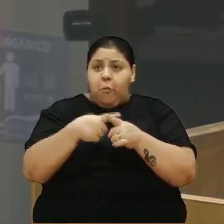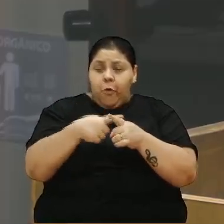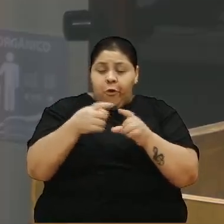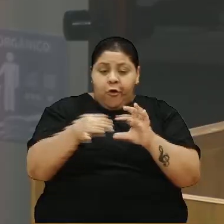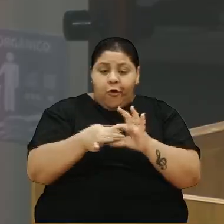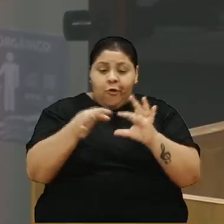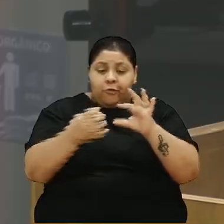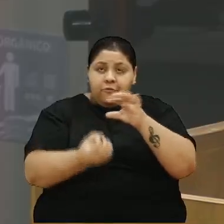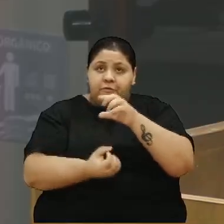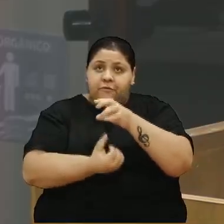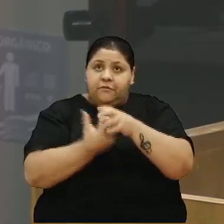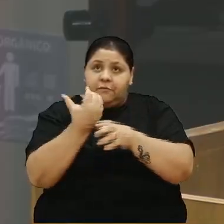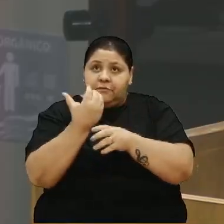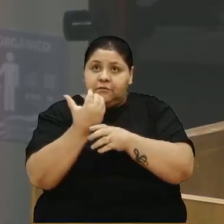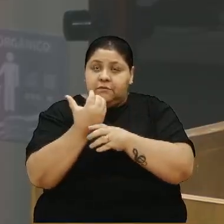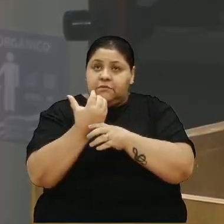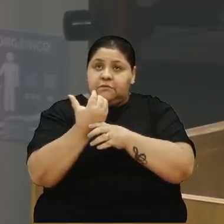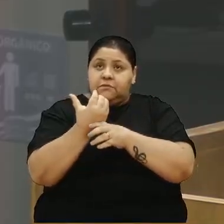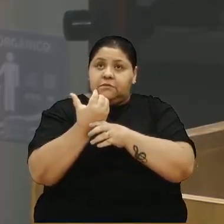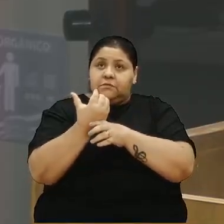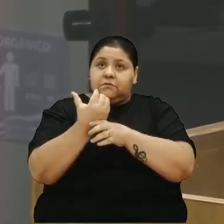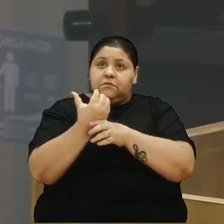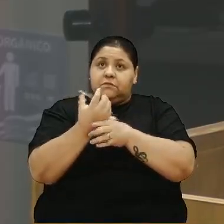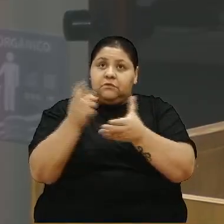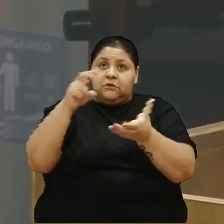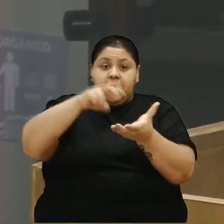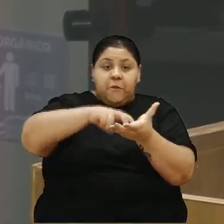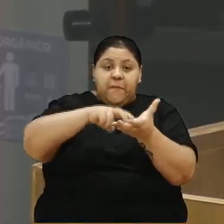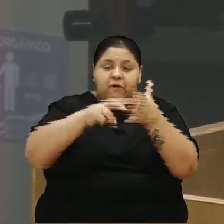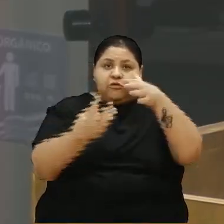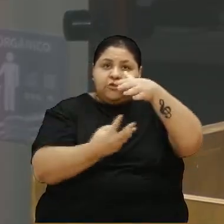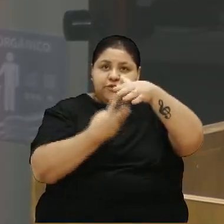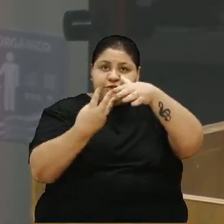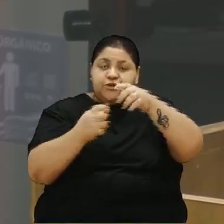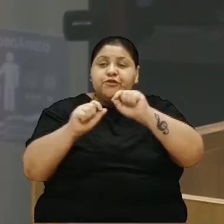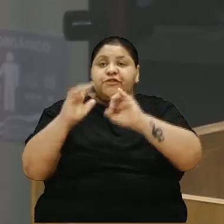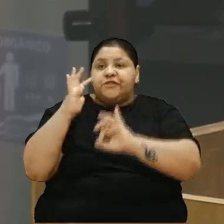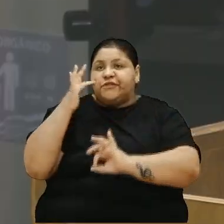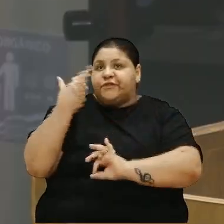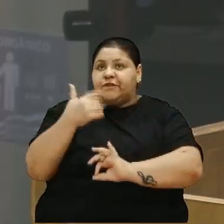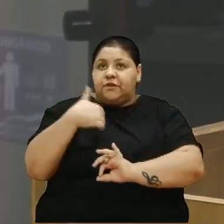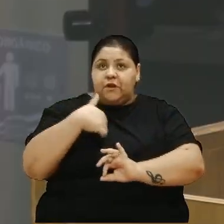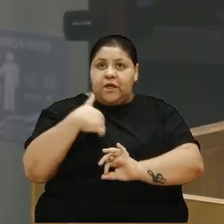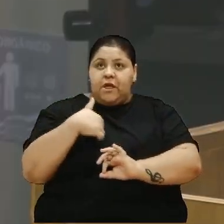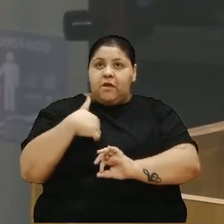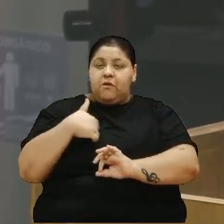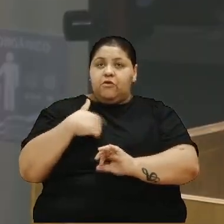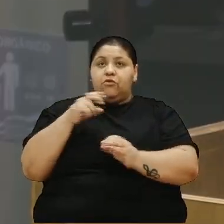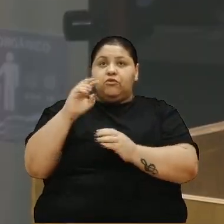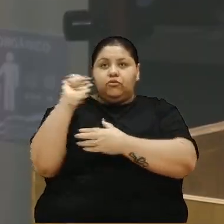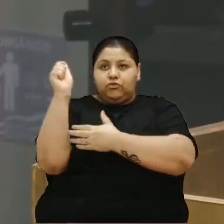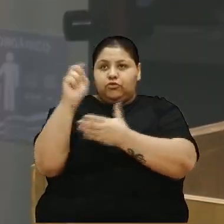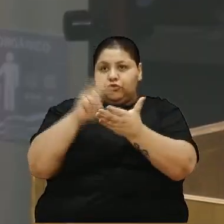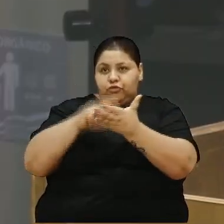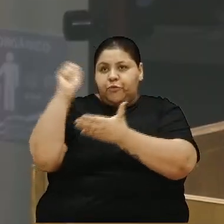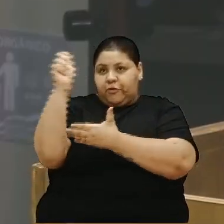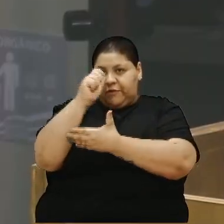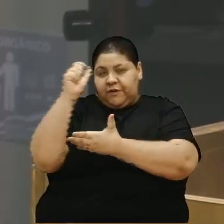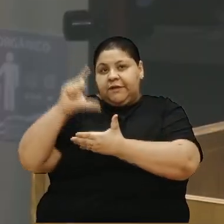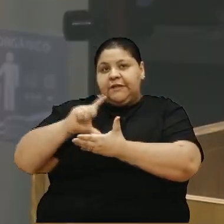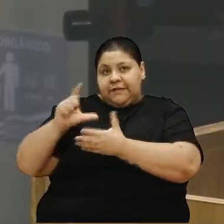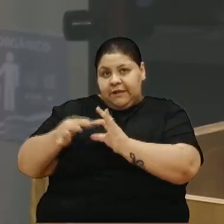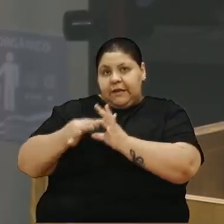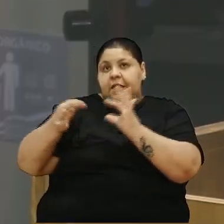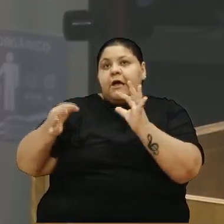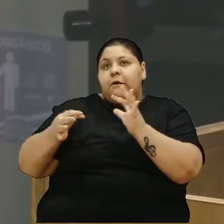a criação de bolsões em bancos terceiros. Então, o que acontece? Se eu vou no Banrisul, eu tenho que abrir uma conta no meu nome, vereador